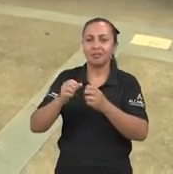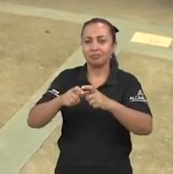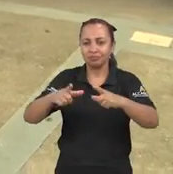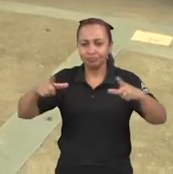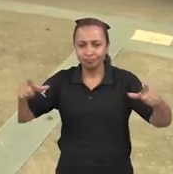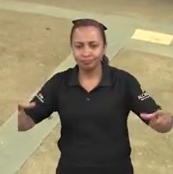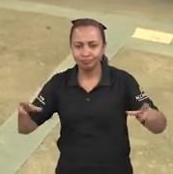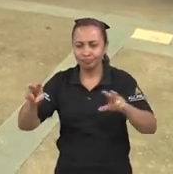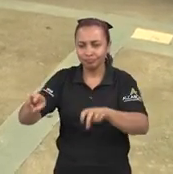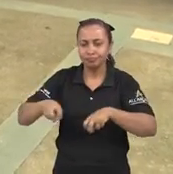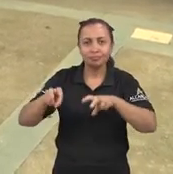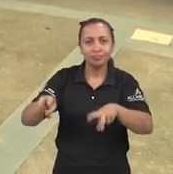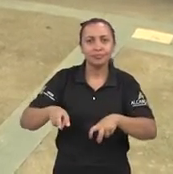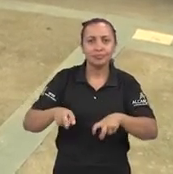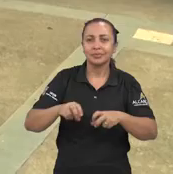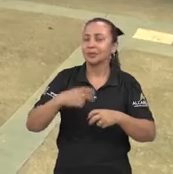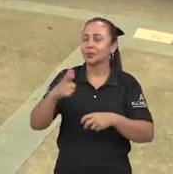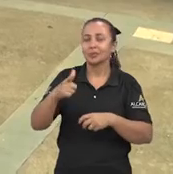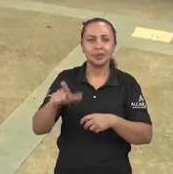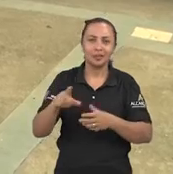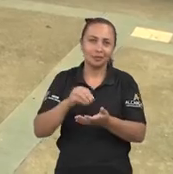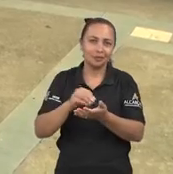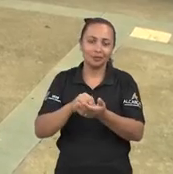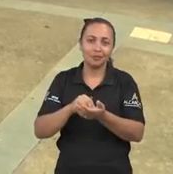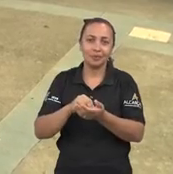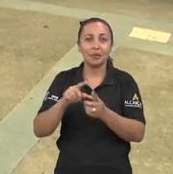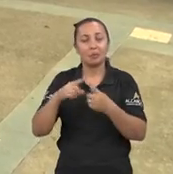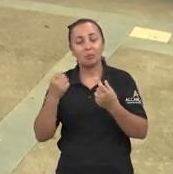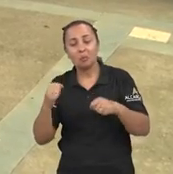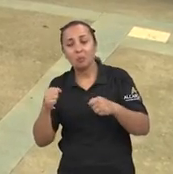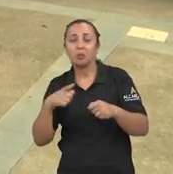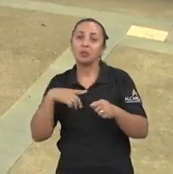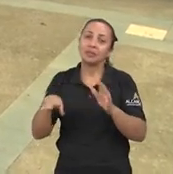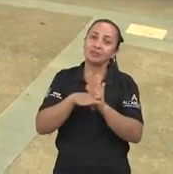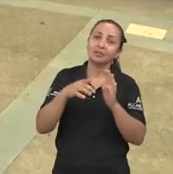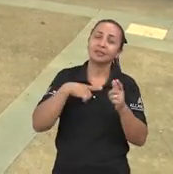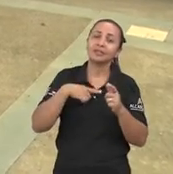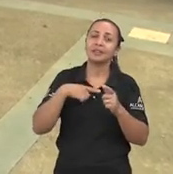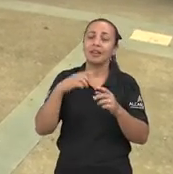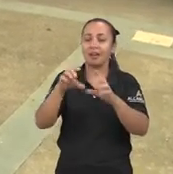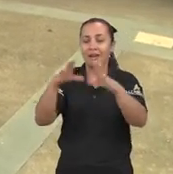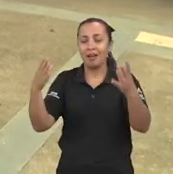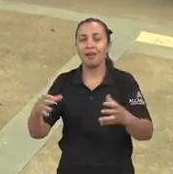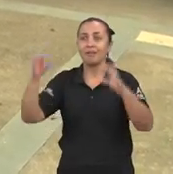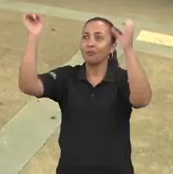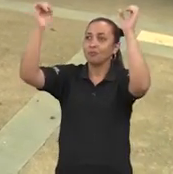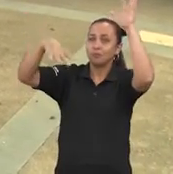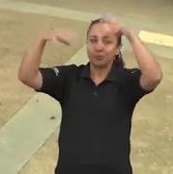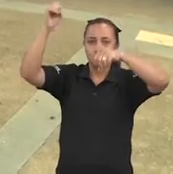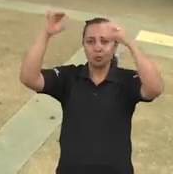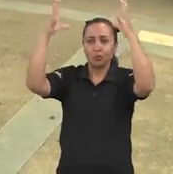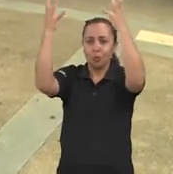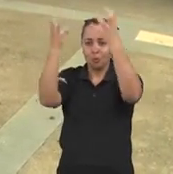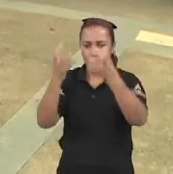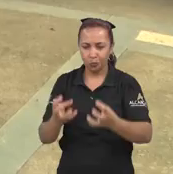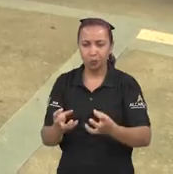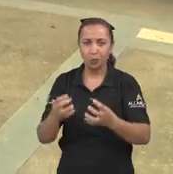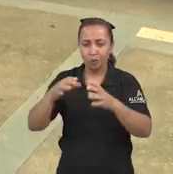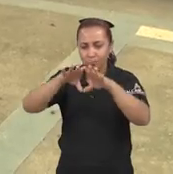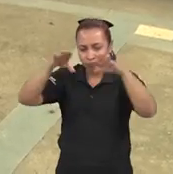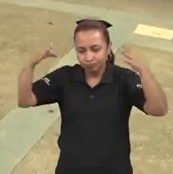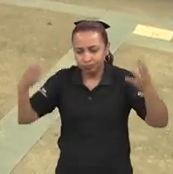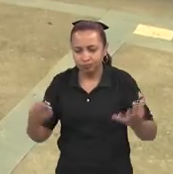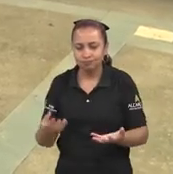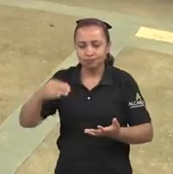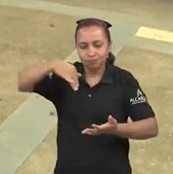se você nunca tem planta nunca tenho que chegar pode até e sistemas de captação de água de chuva para lavar o pátio passeio né para reutilizar